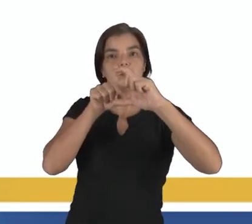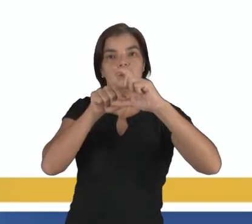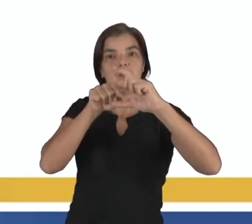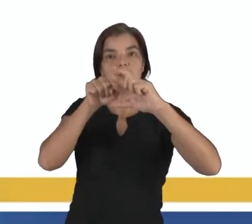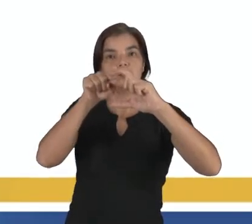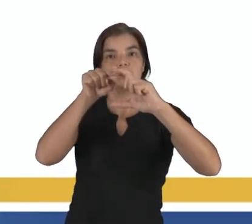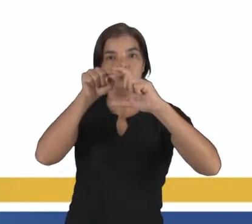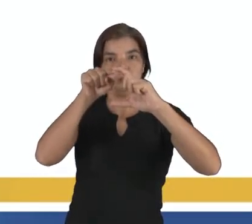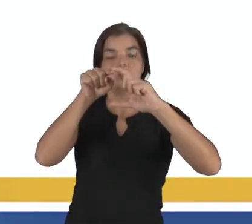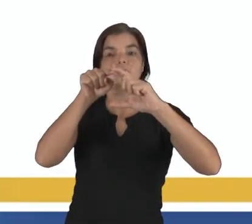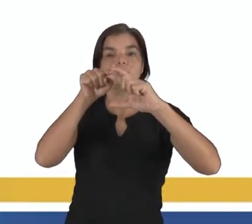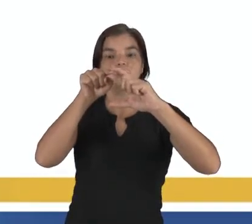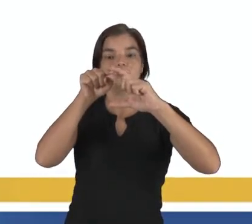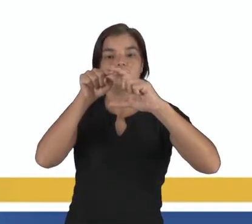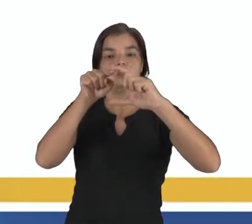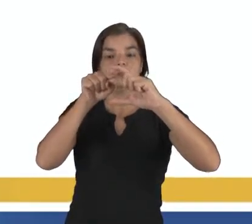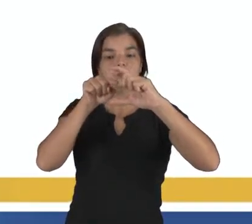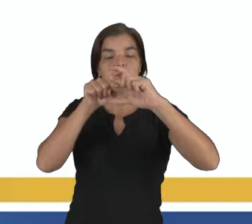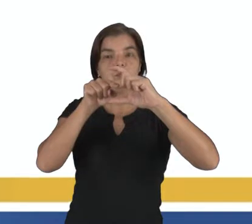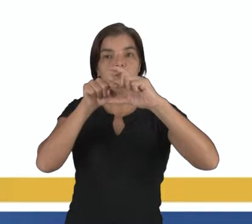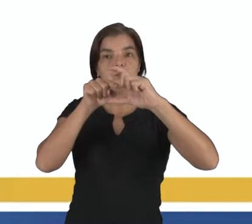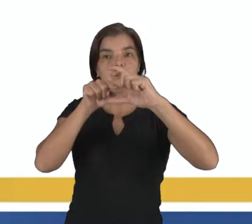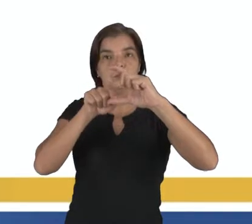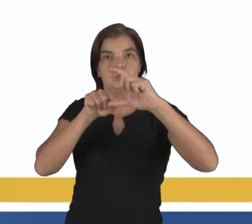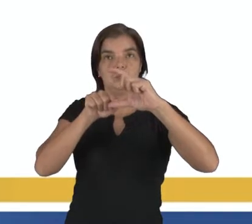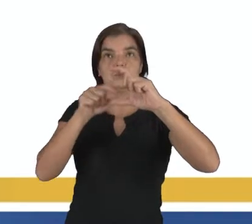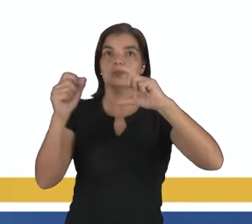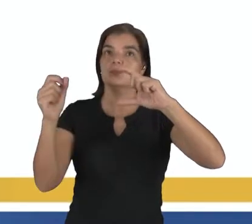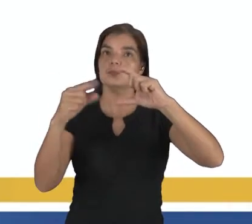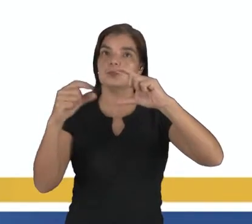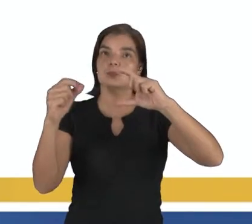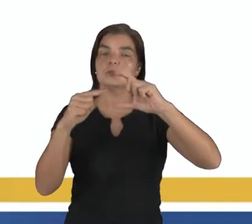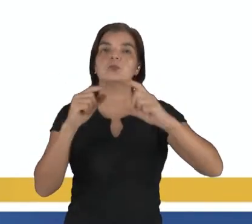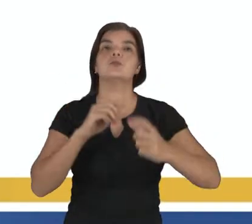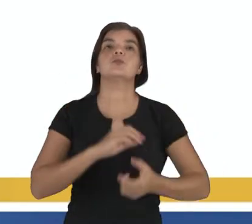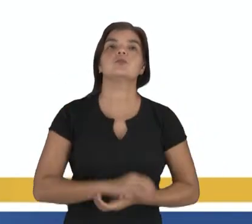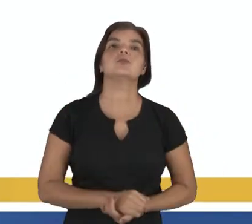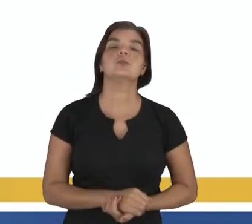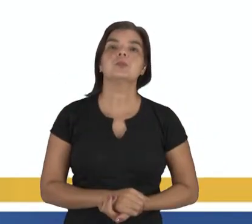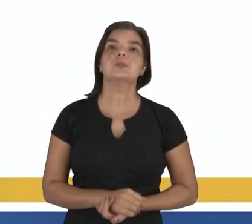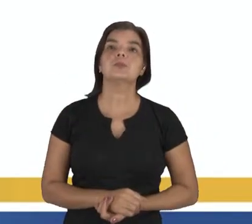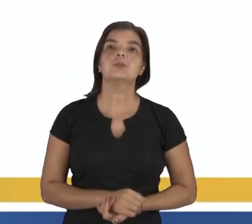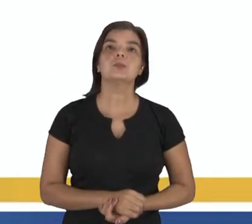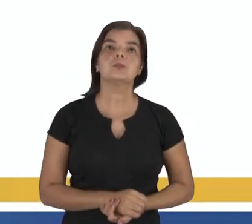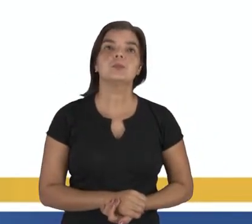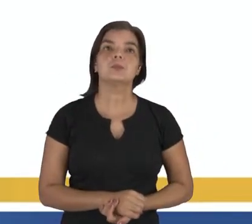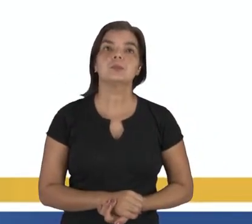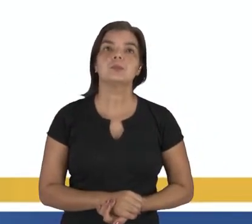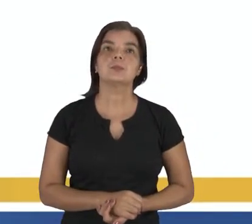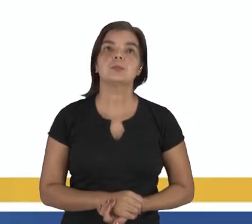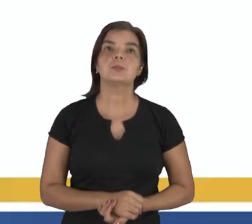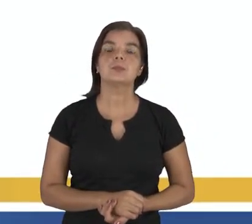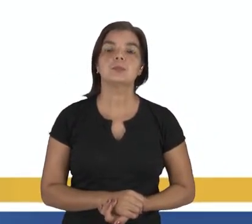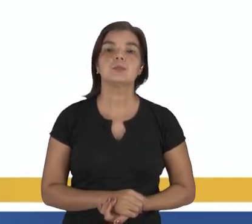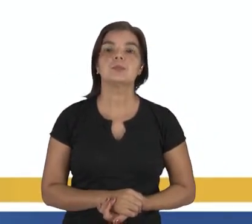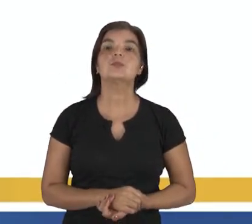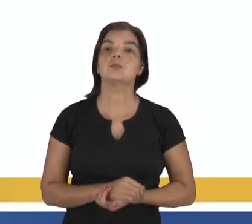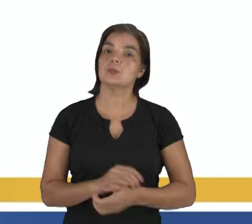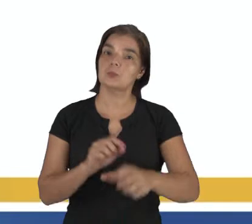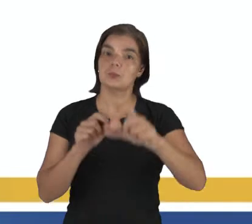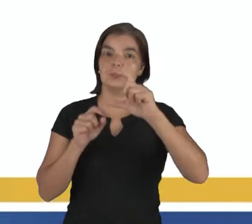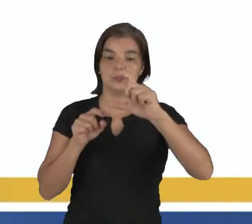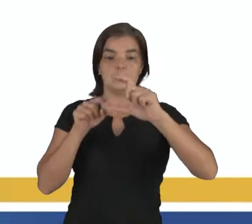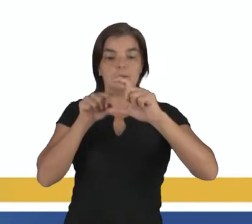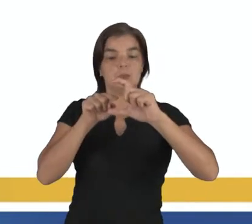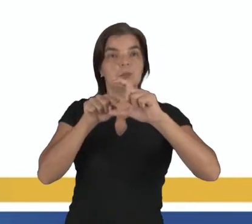circunferência e a sua extremidade, azul, tá? Que está em azul. O segmento de